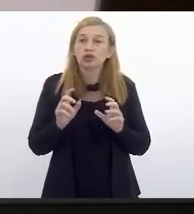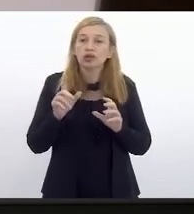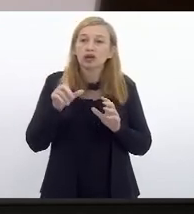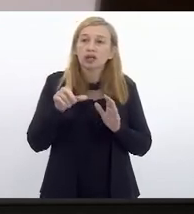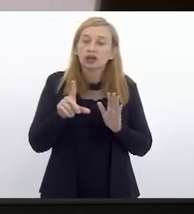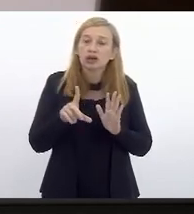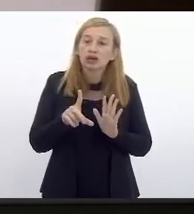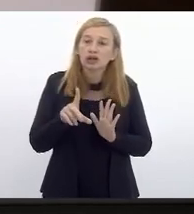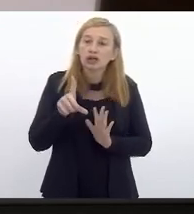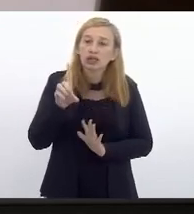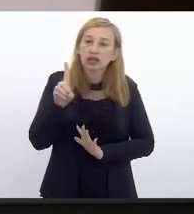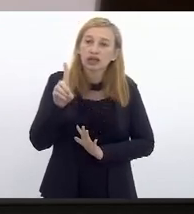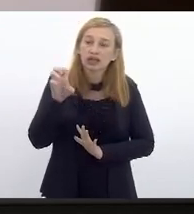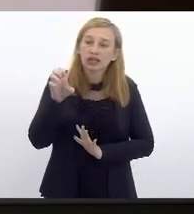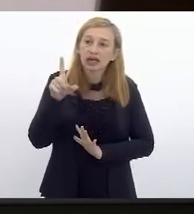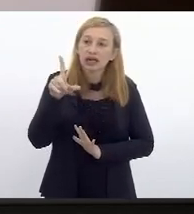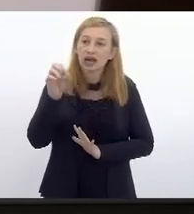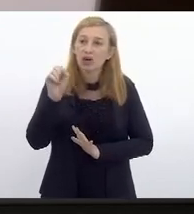Delaware,